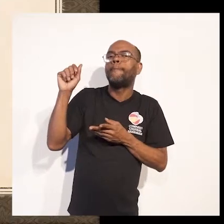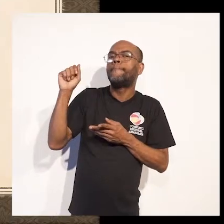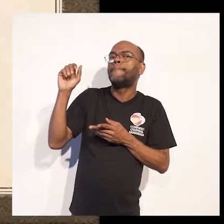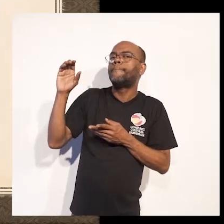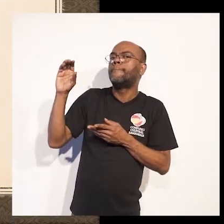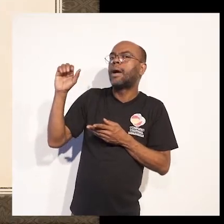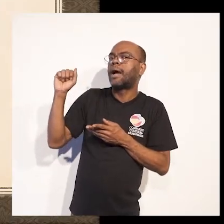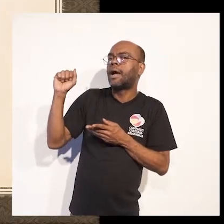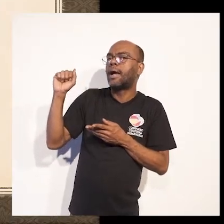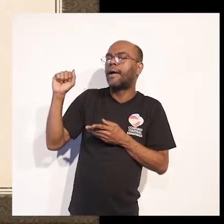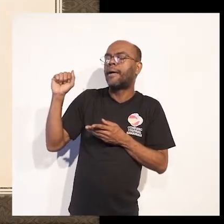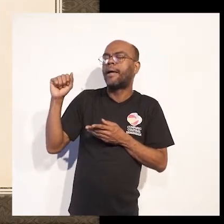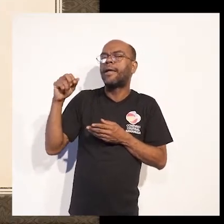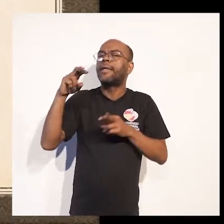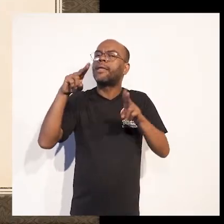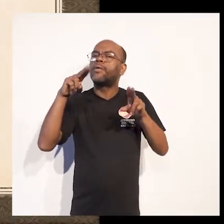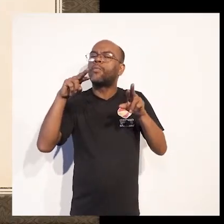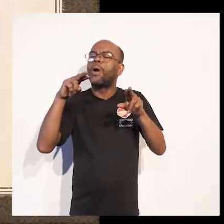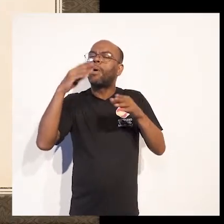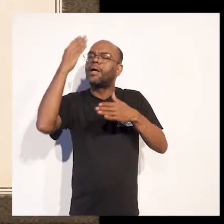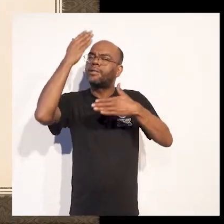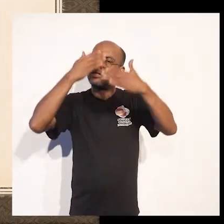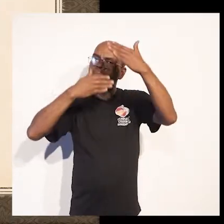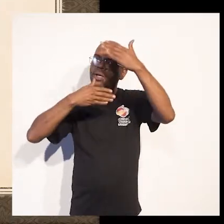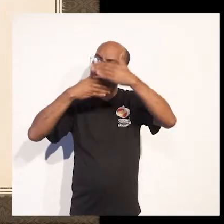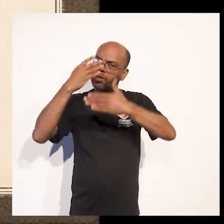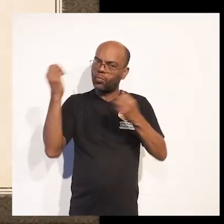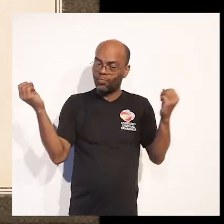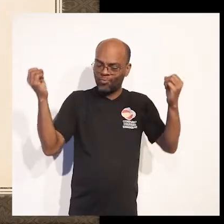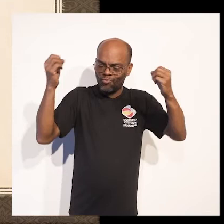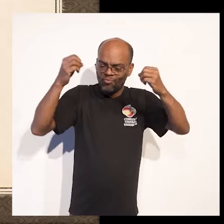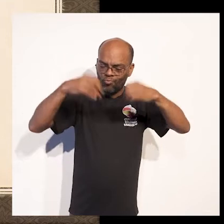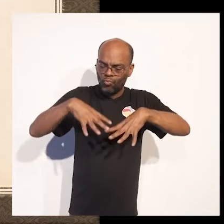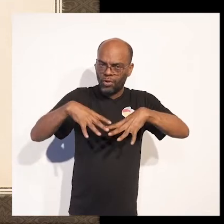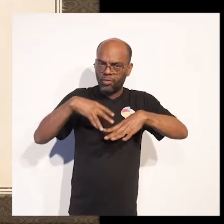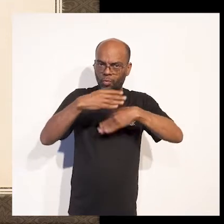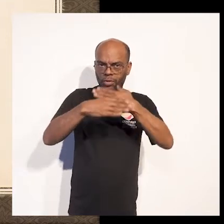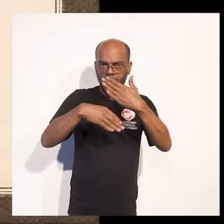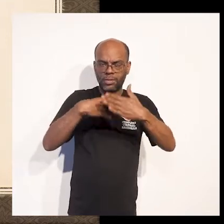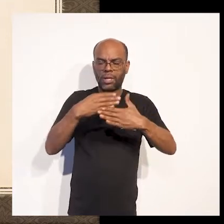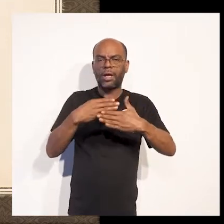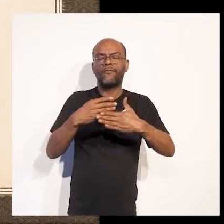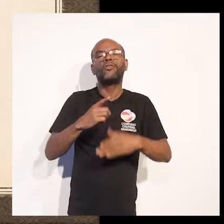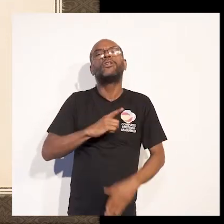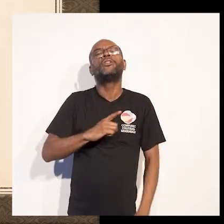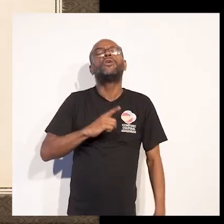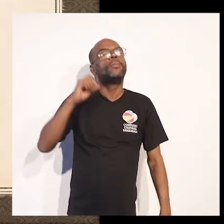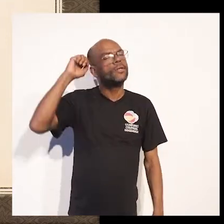pigmento transparente, quando você junta todas elas, você tem o